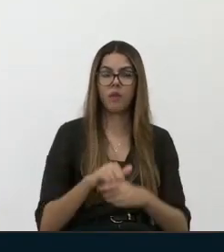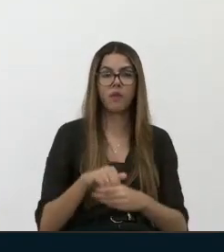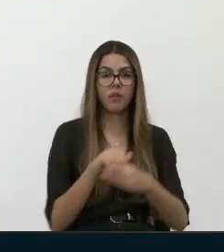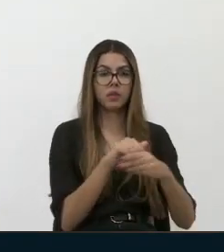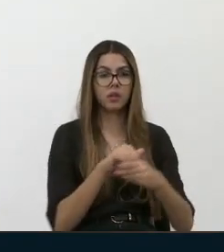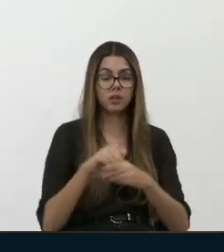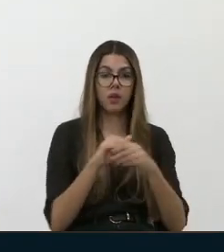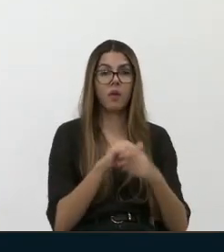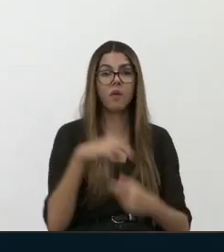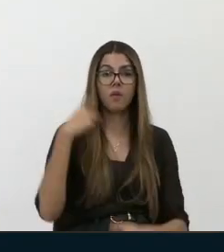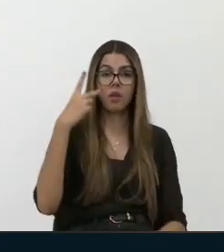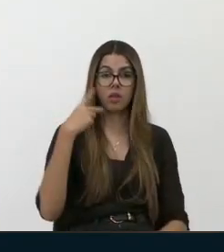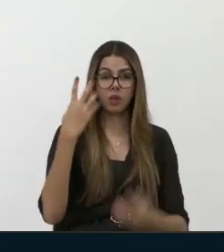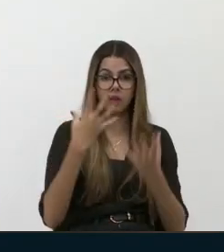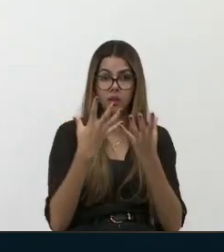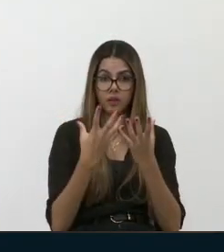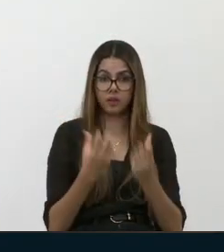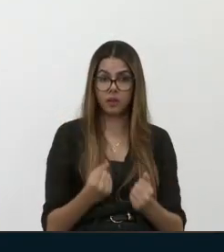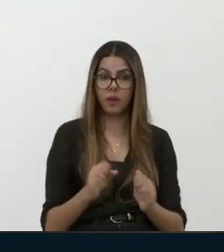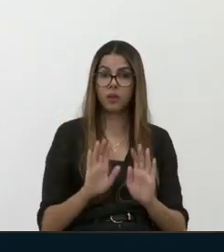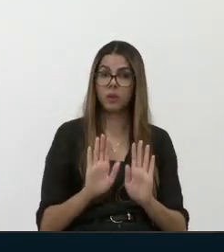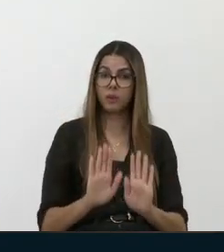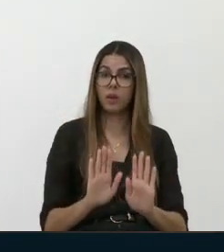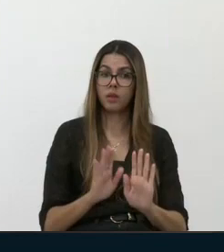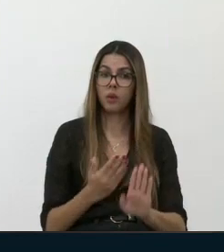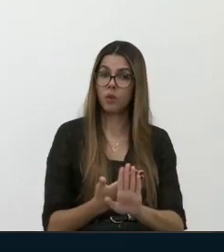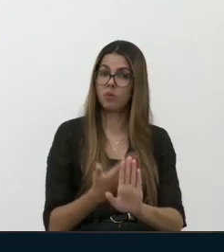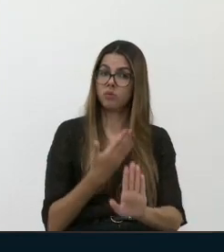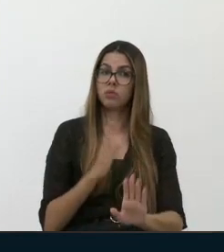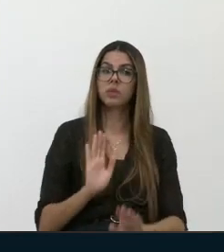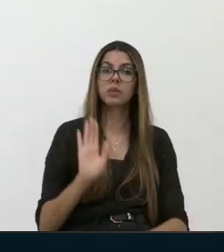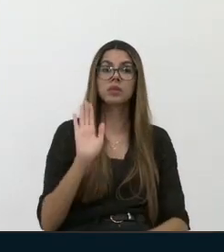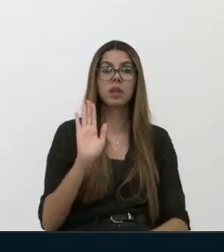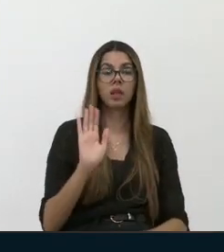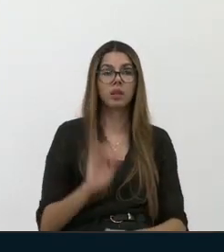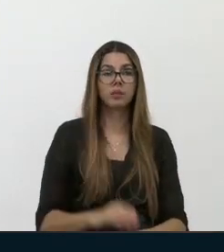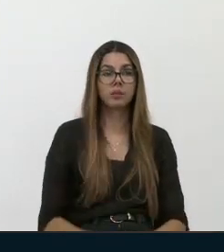Os vereadores favoráveis permaneçam como estão e os contrários se manifestem.